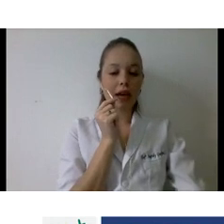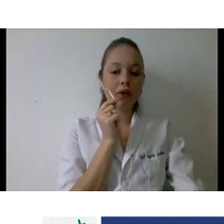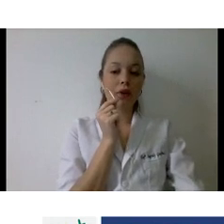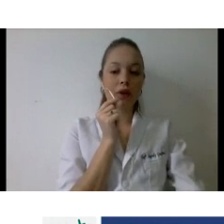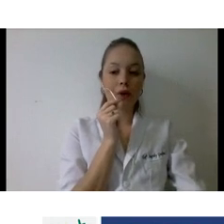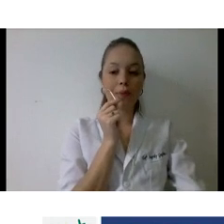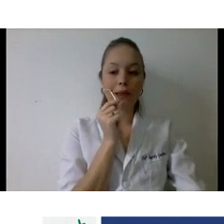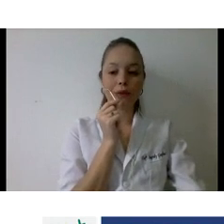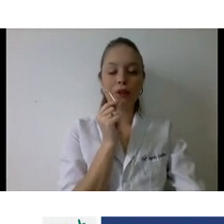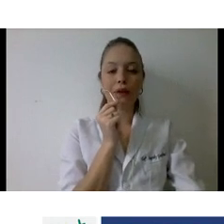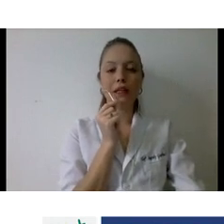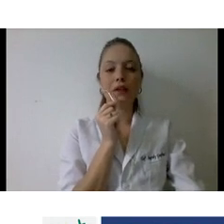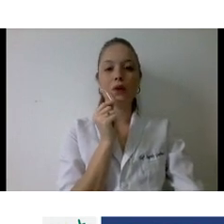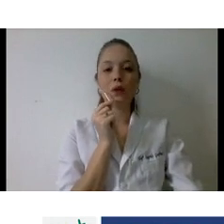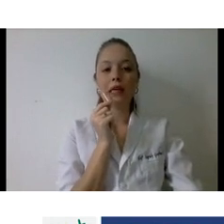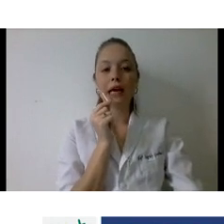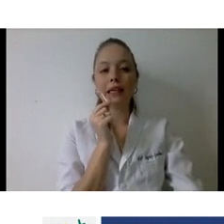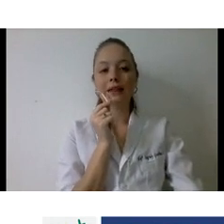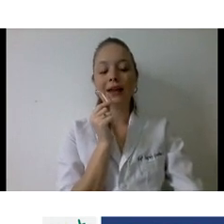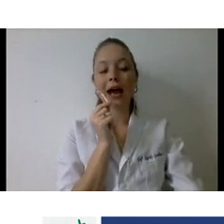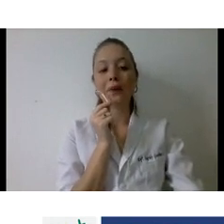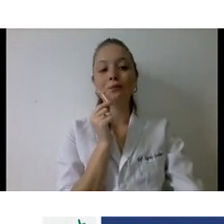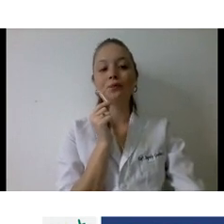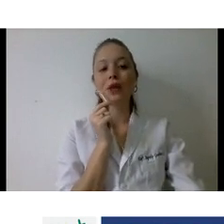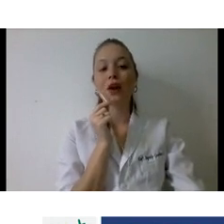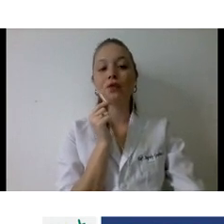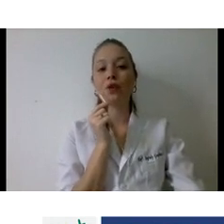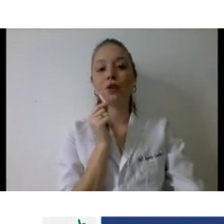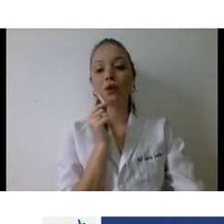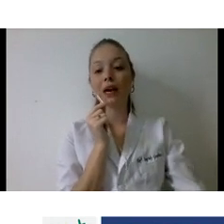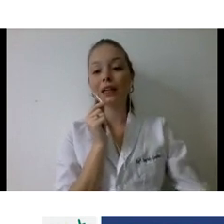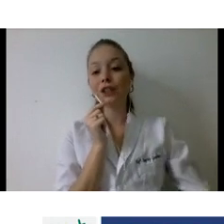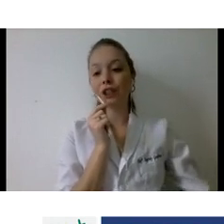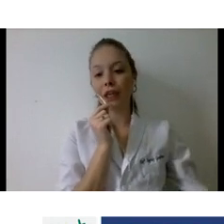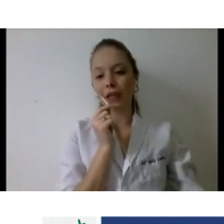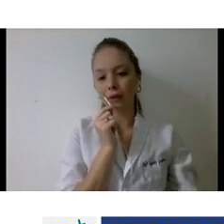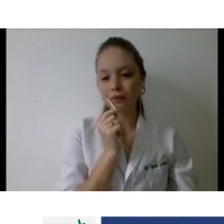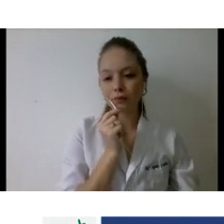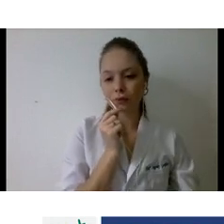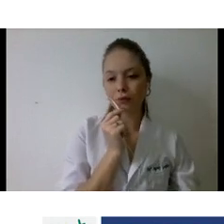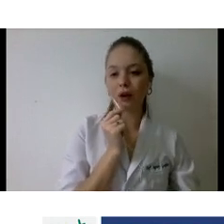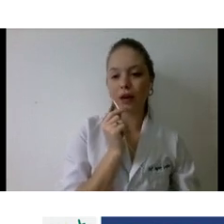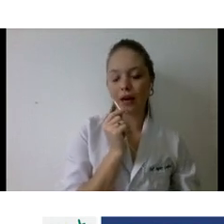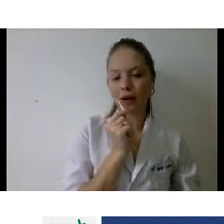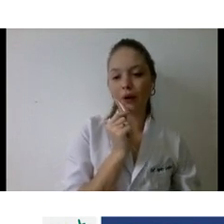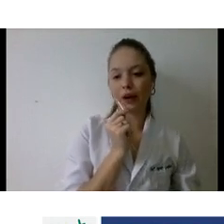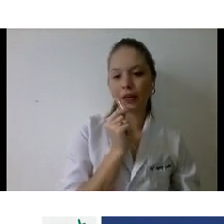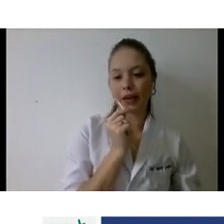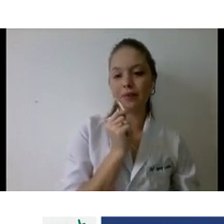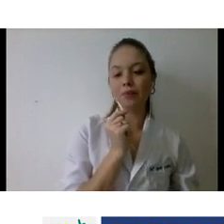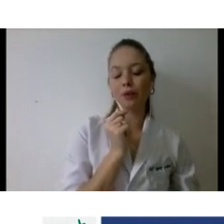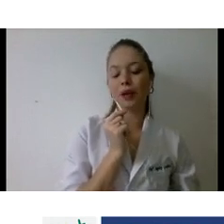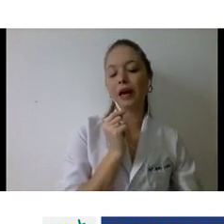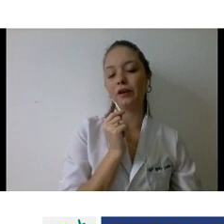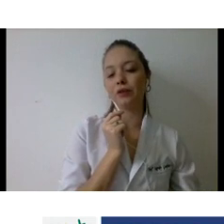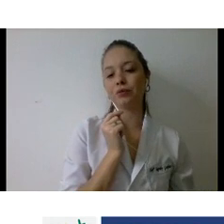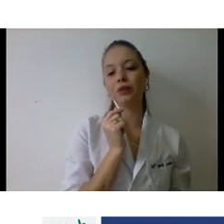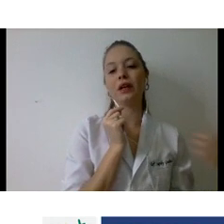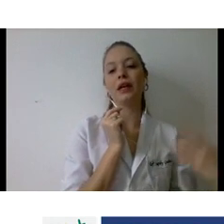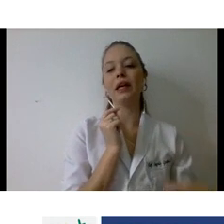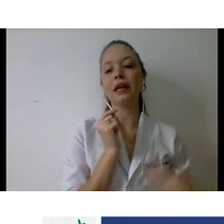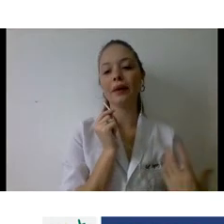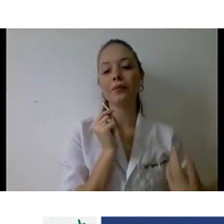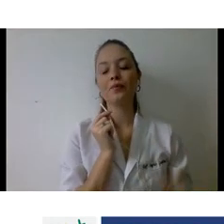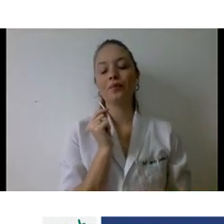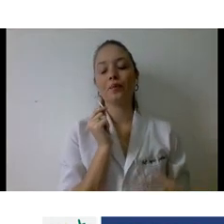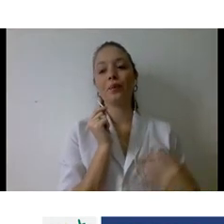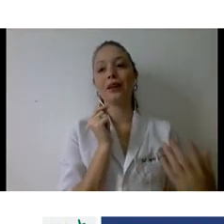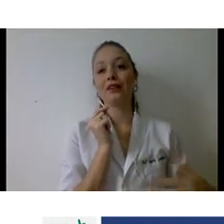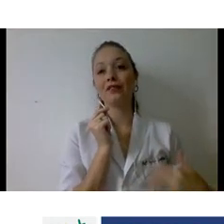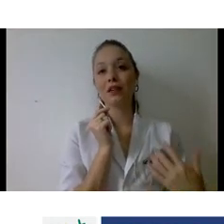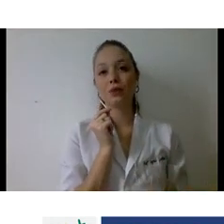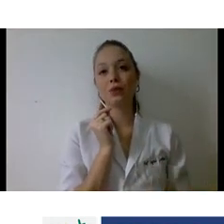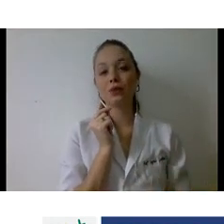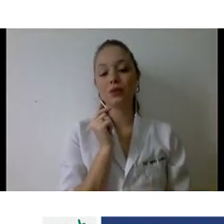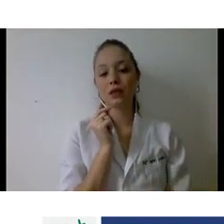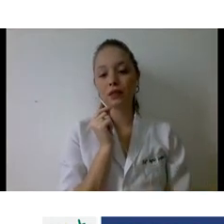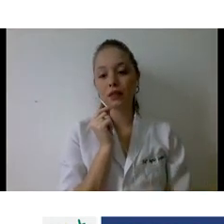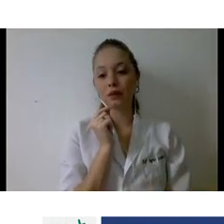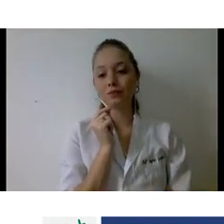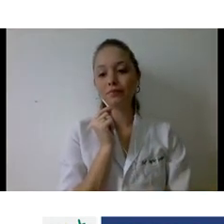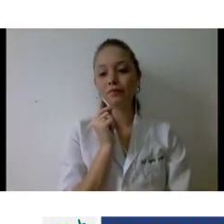ela consegue colocar o pé no chão ainda, consegue andar, eu vou colocar gelo no local, ok? Porque ajuda aí, né,